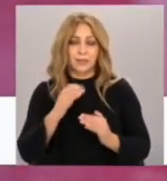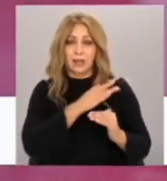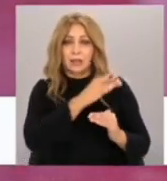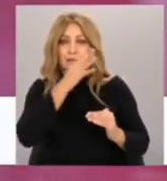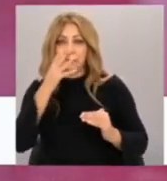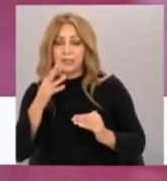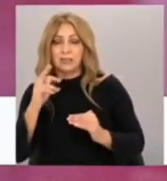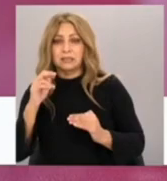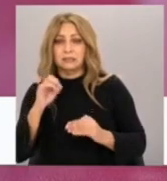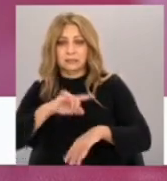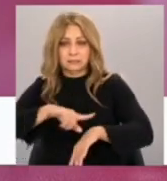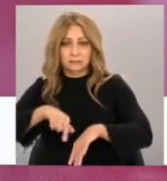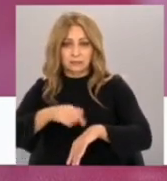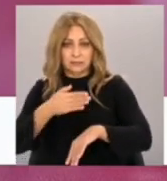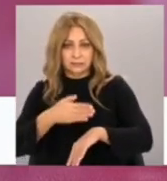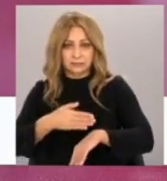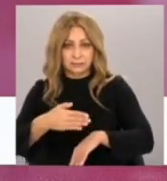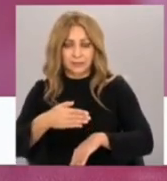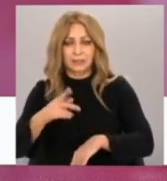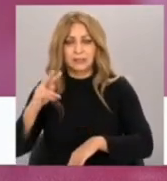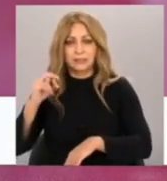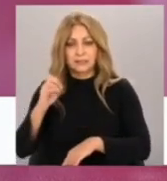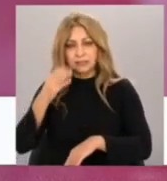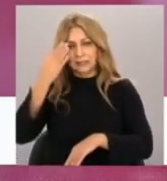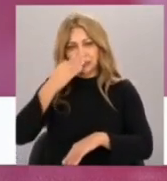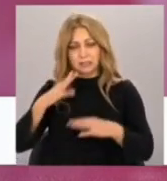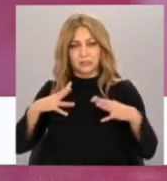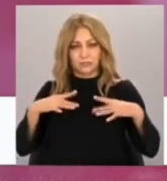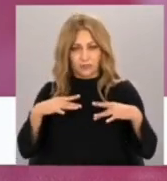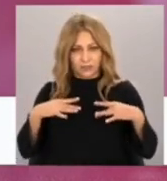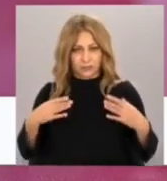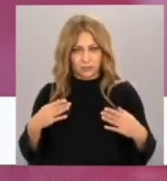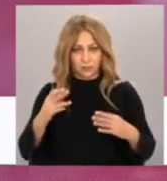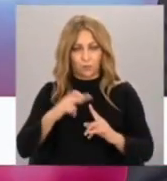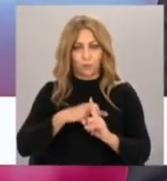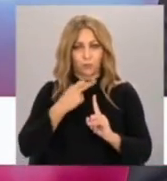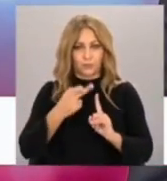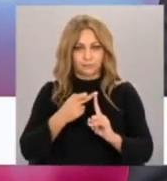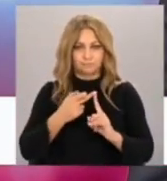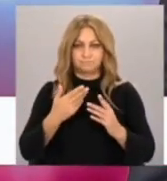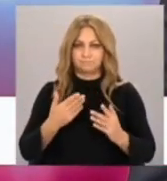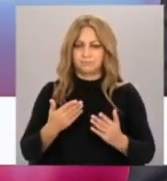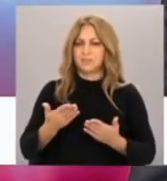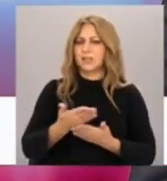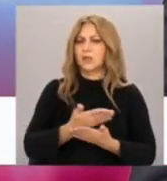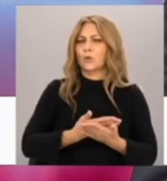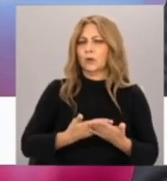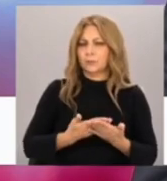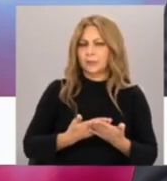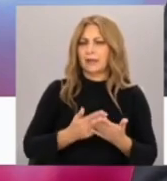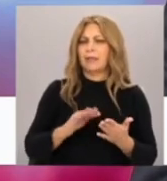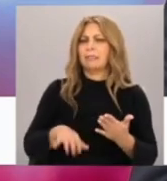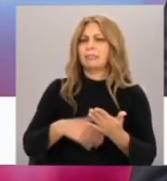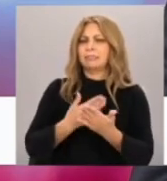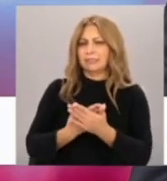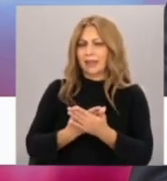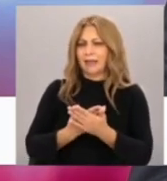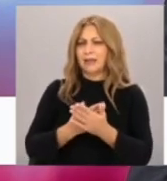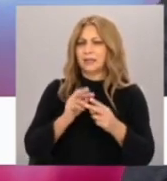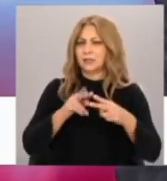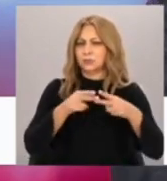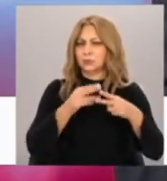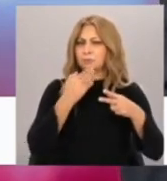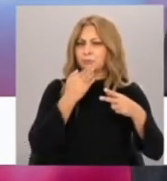trabalho semanais e 30 dias de Férias anuais temos uma economia que permita estas